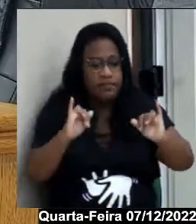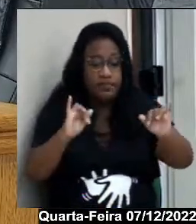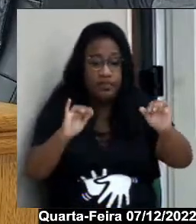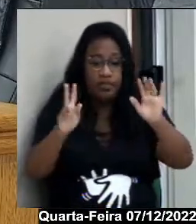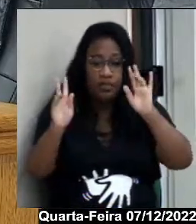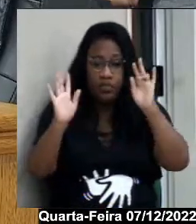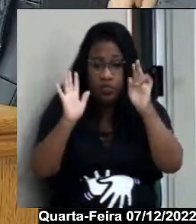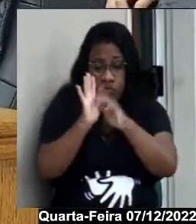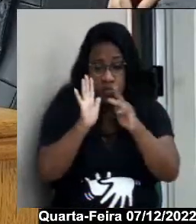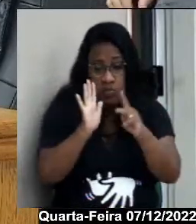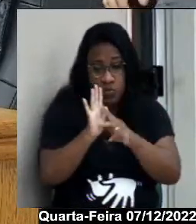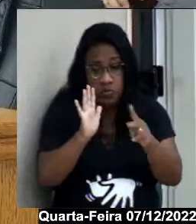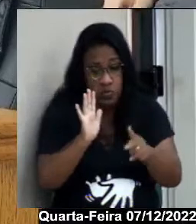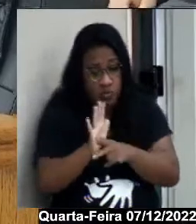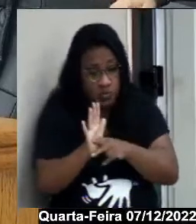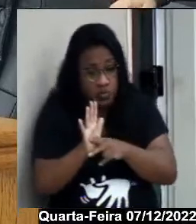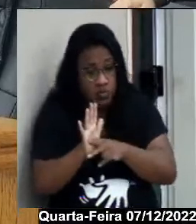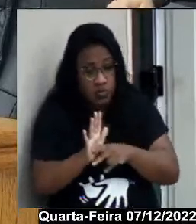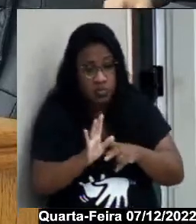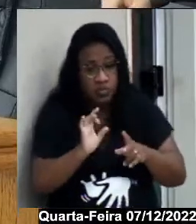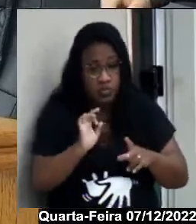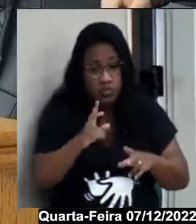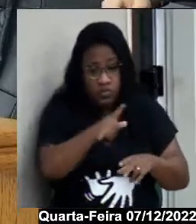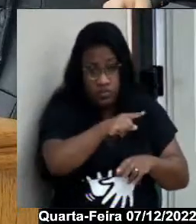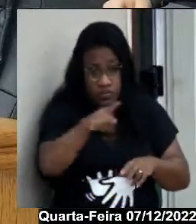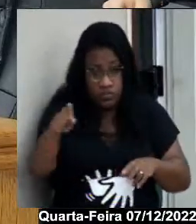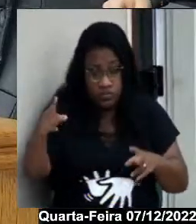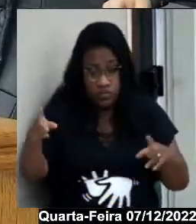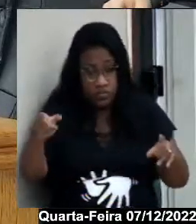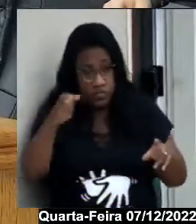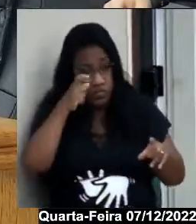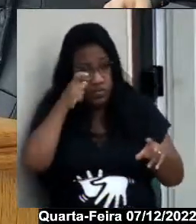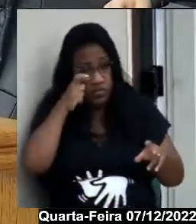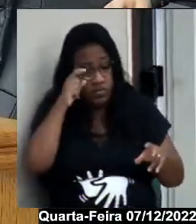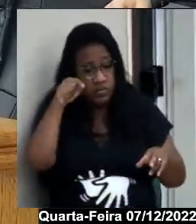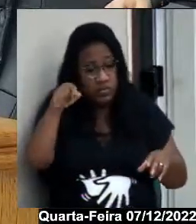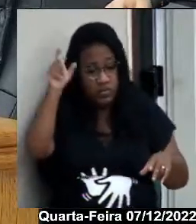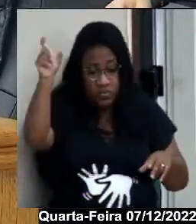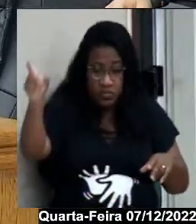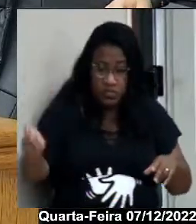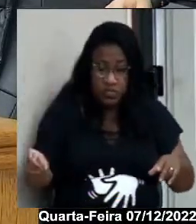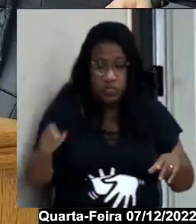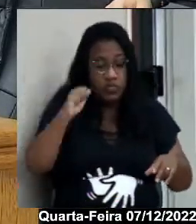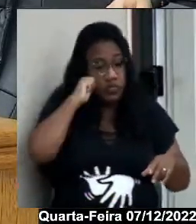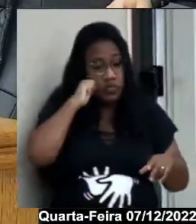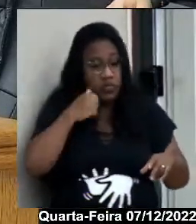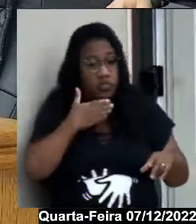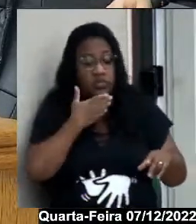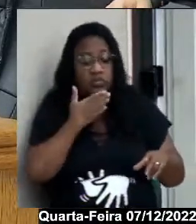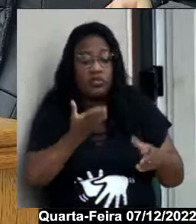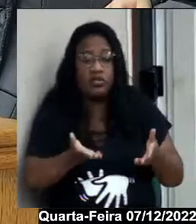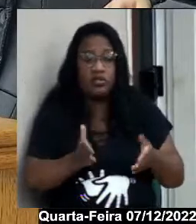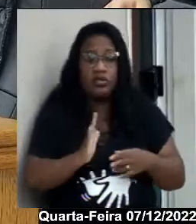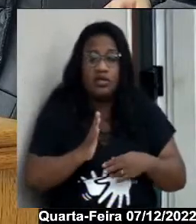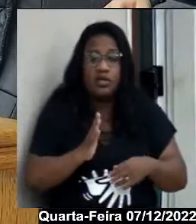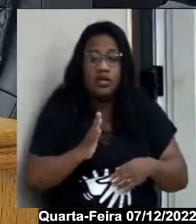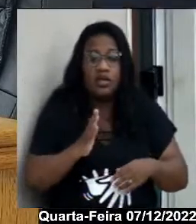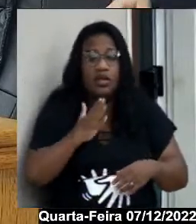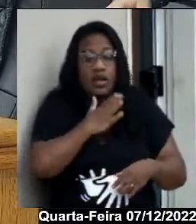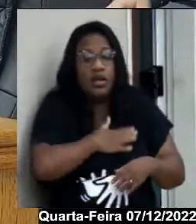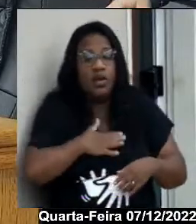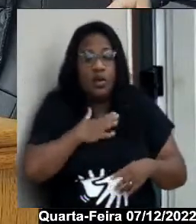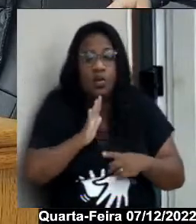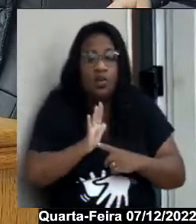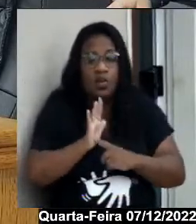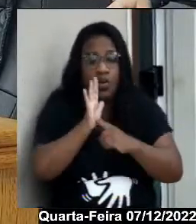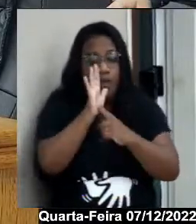quando ele fala que o projeto entra 8 horas da manhã, só para quem está nos assistindo, né, saber quem é esse vereador aqui, que ele gosta de aparecer. Quando